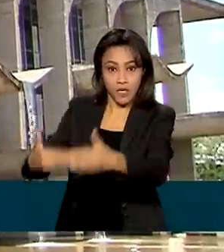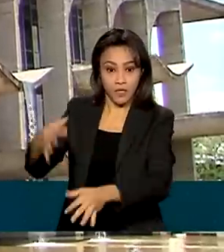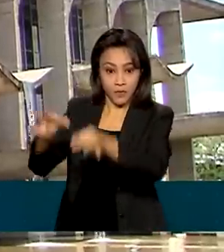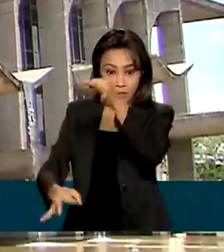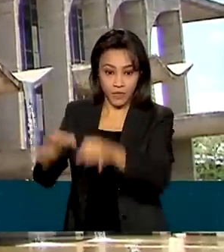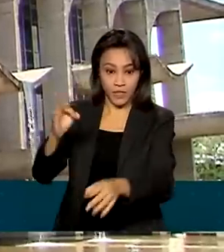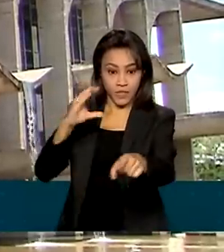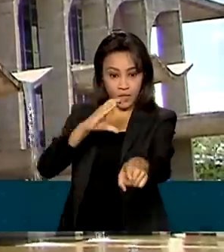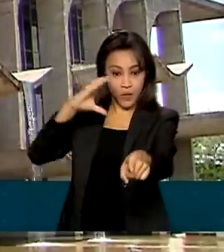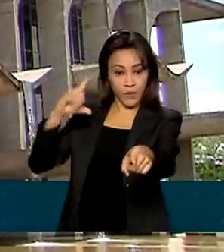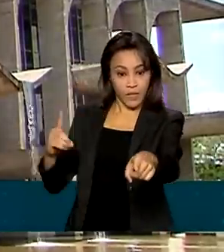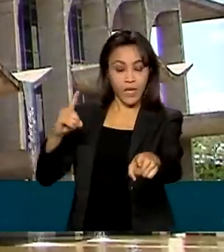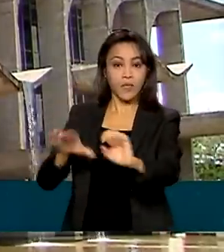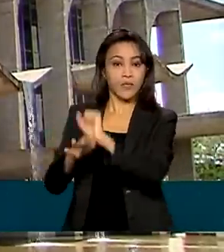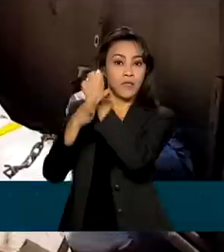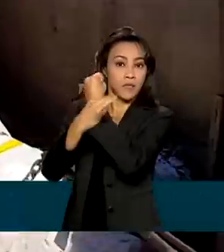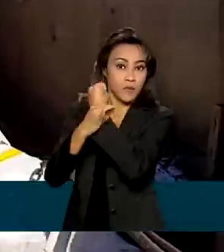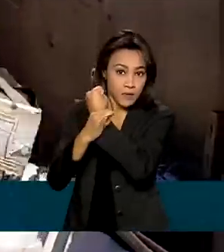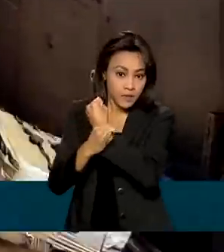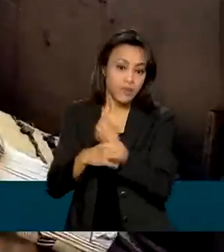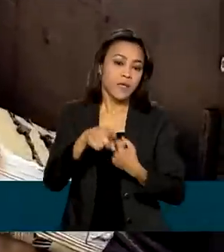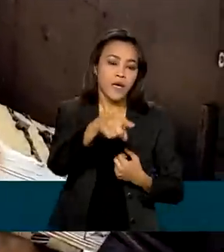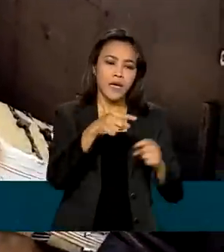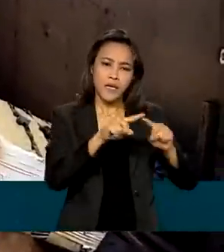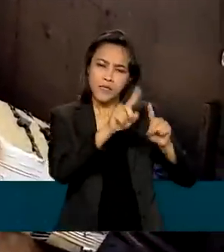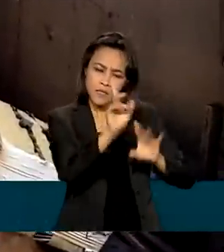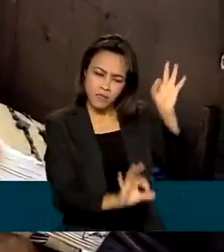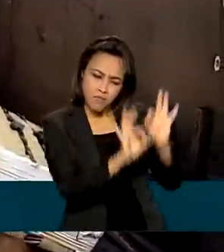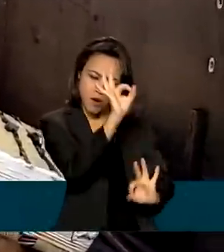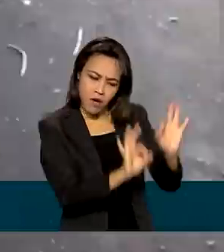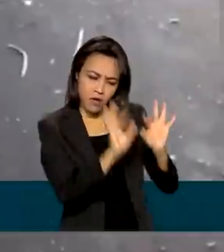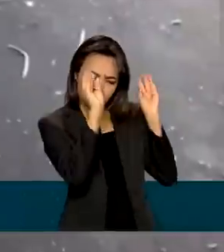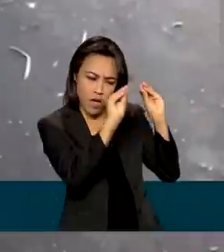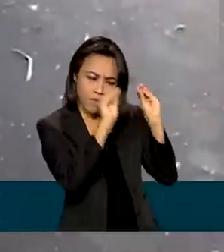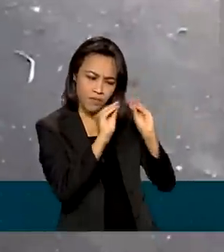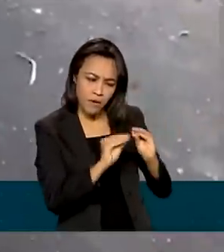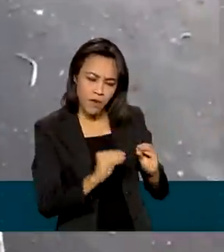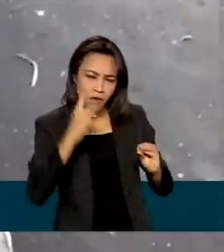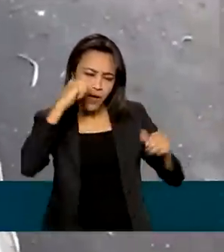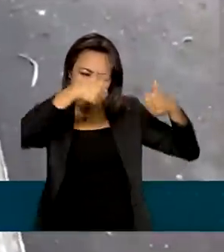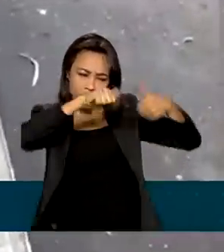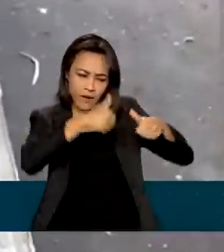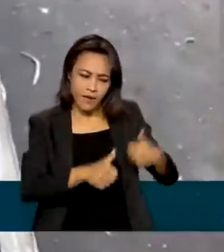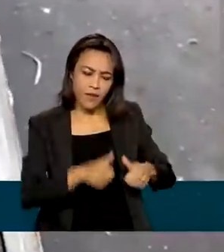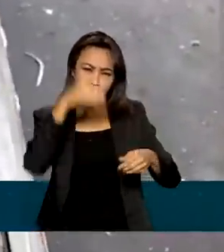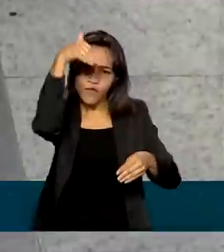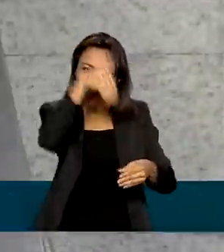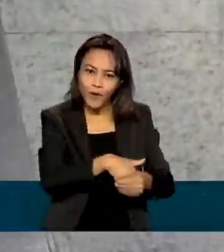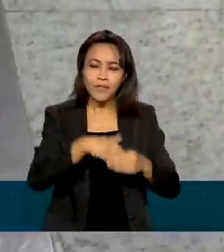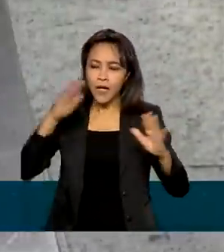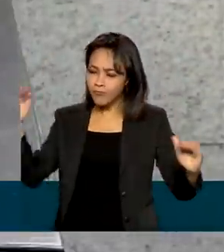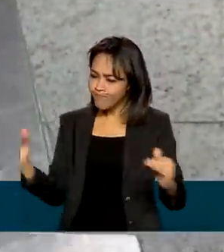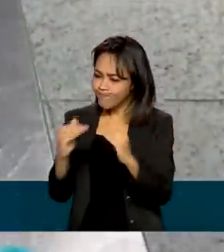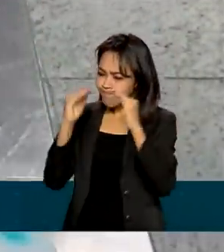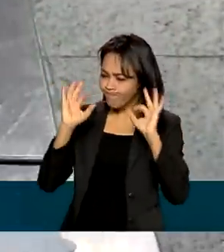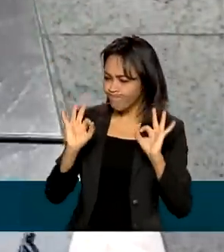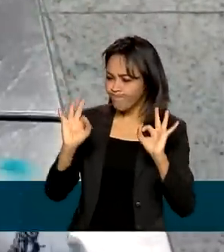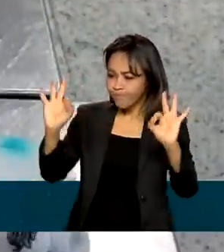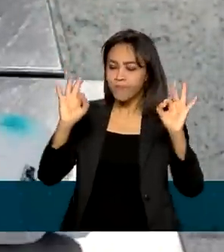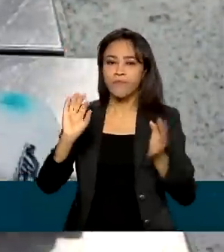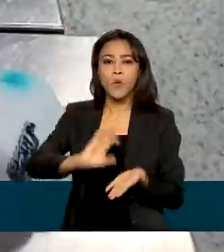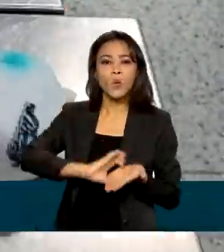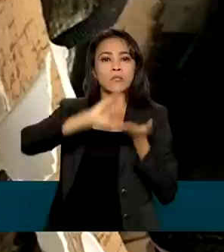Ministério da Justiça e Segurança Pública o plano foi analisado e aprovado por unanimidade pelo